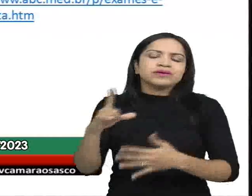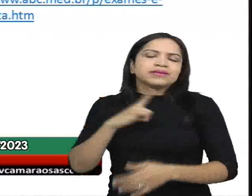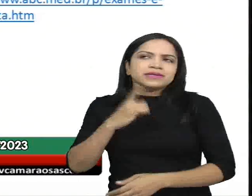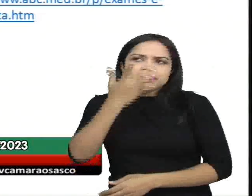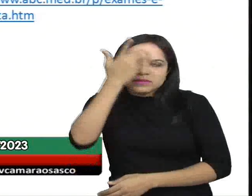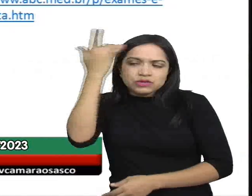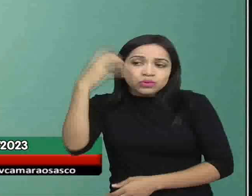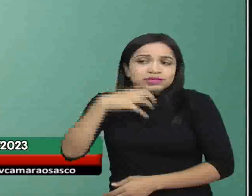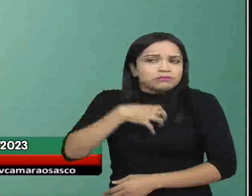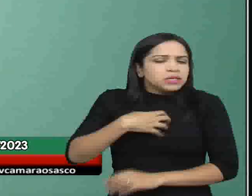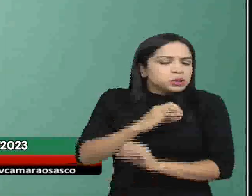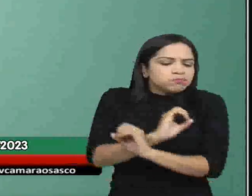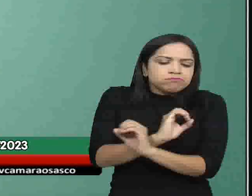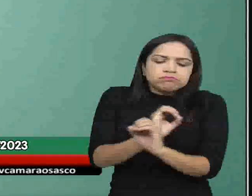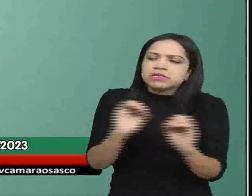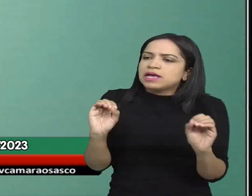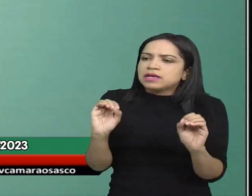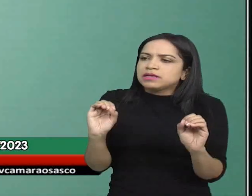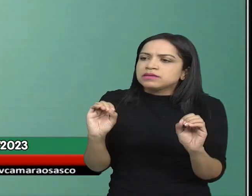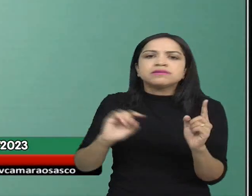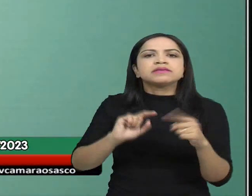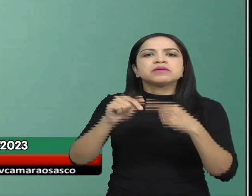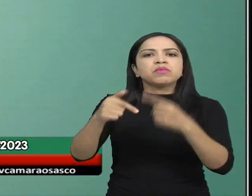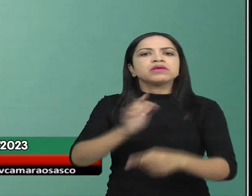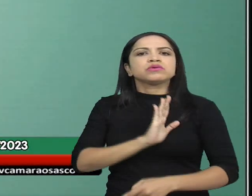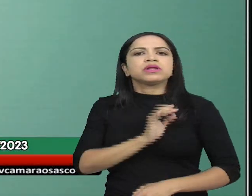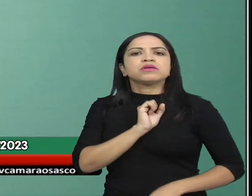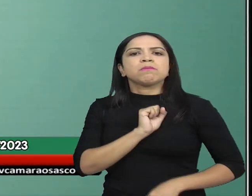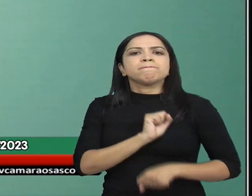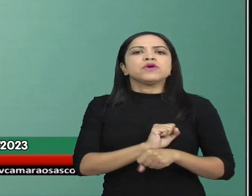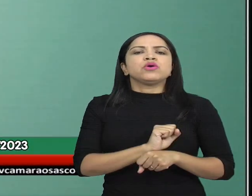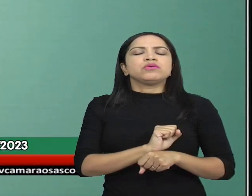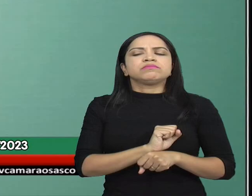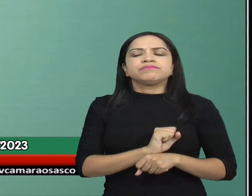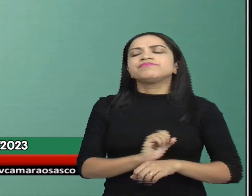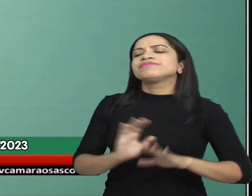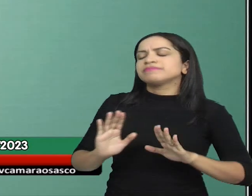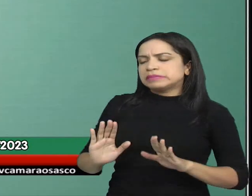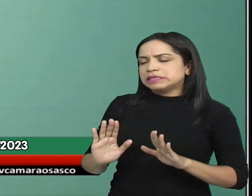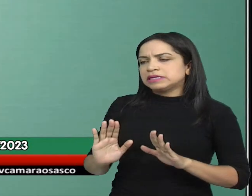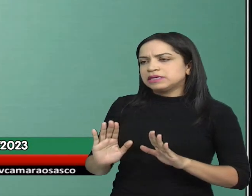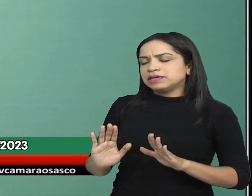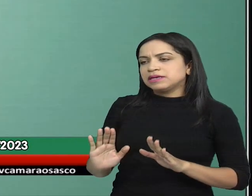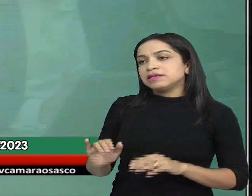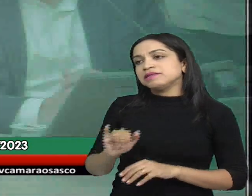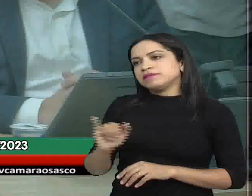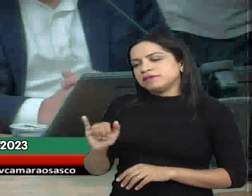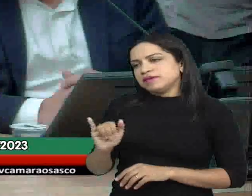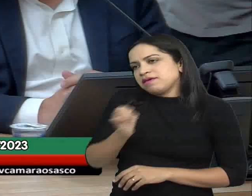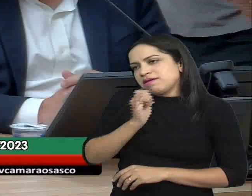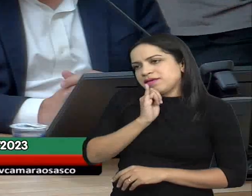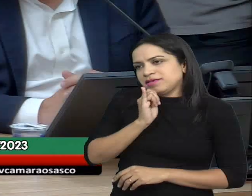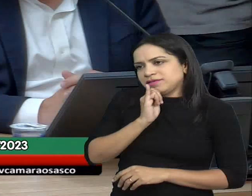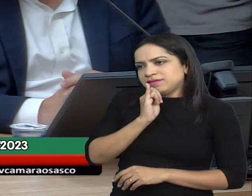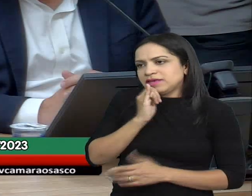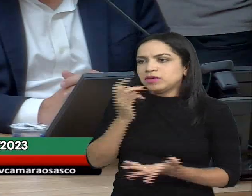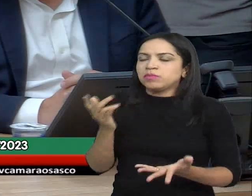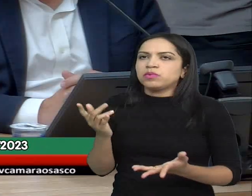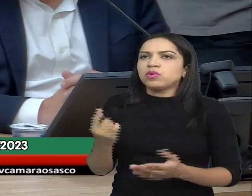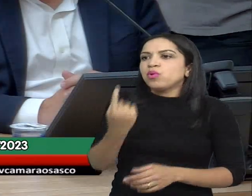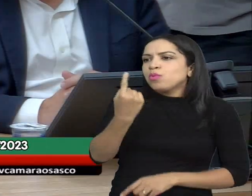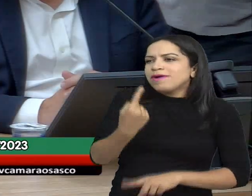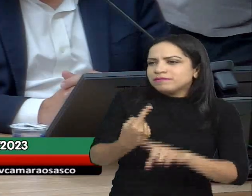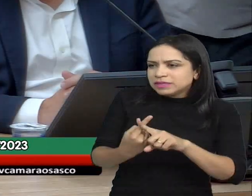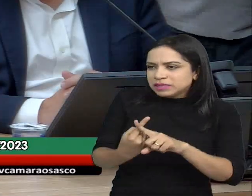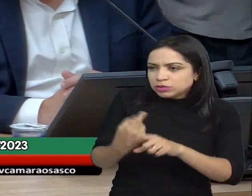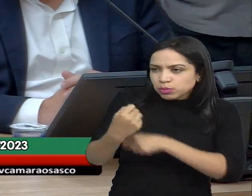Não tem o sintoma, vai lá e tem um infarto. Essa pessoa indo passar no médico uma vez por ano, que